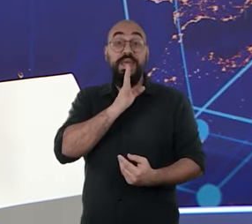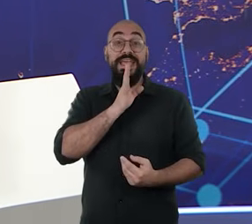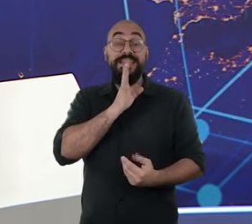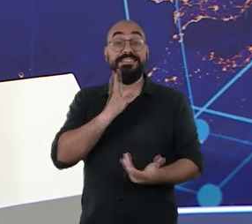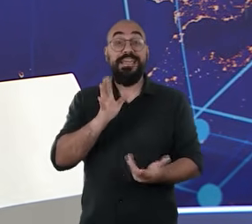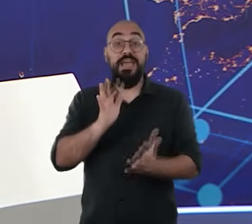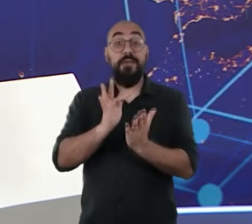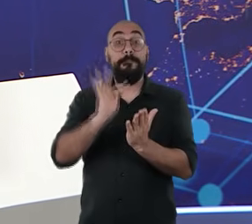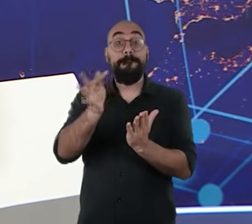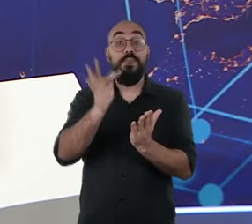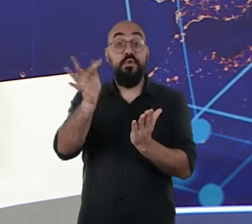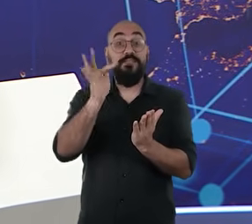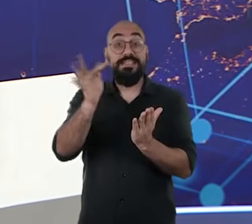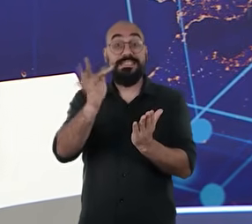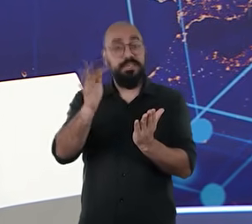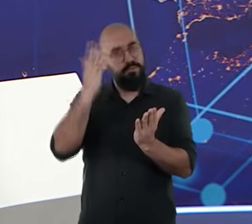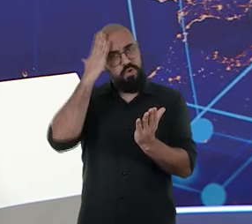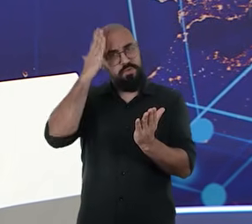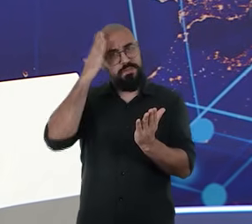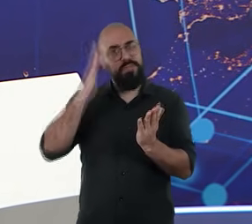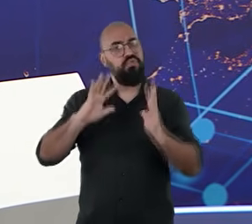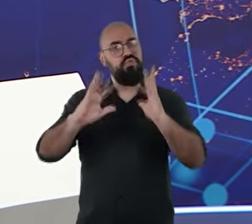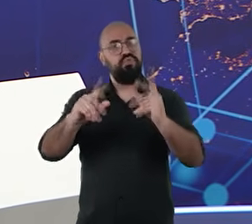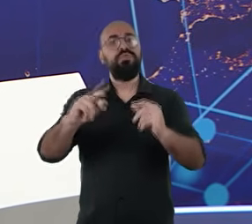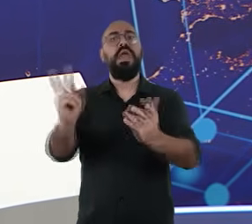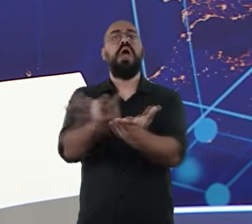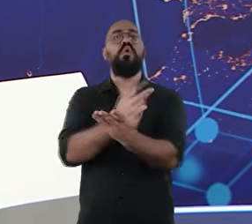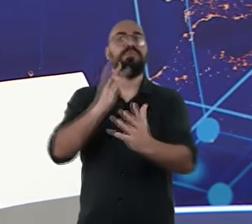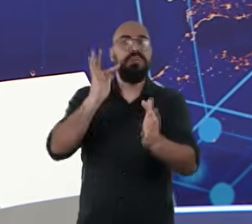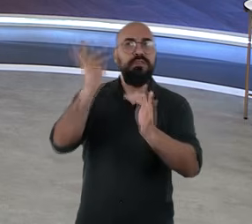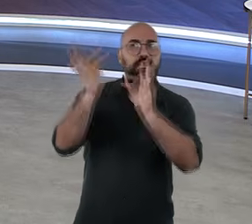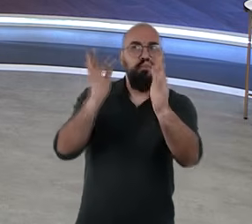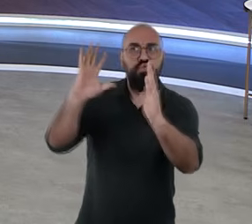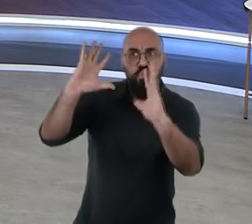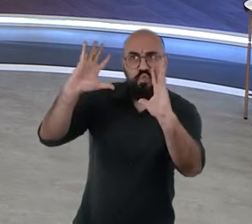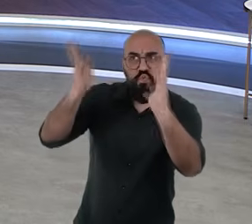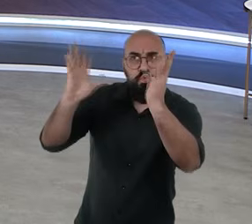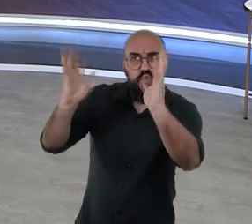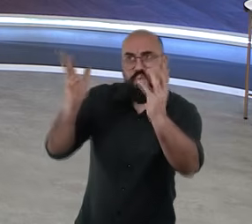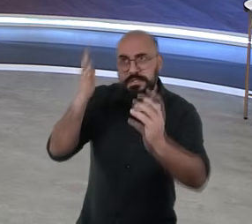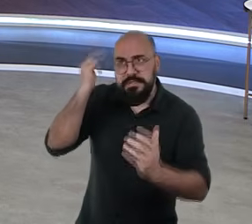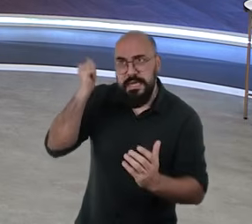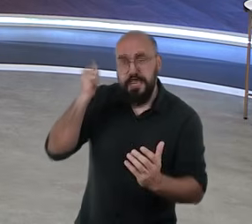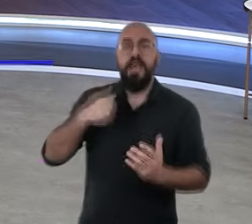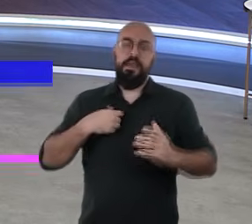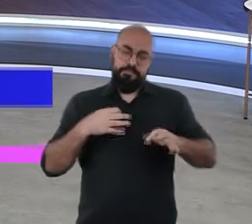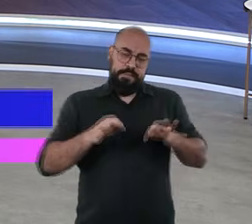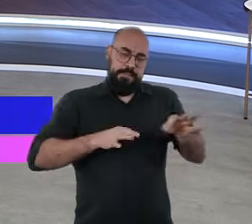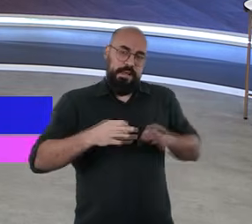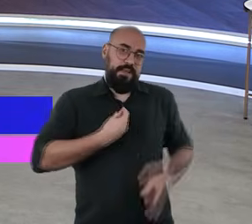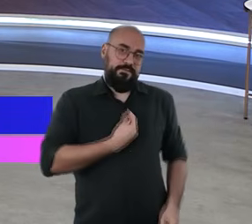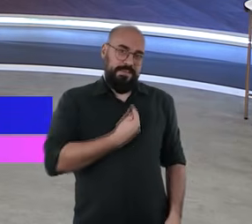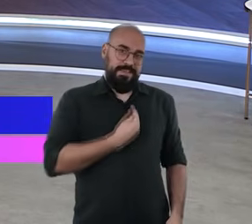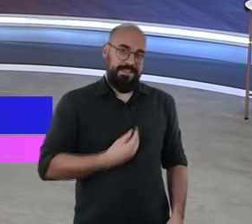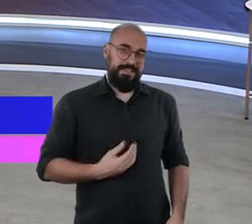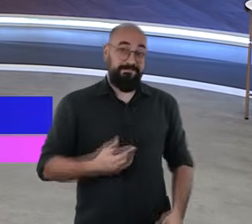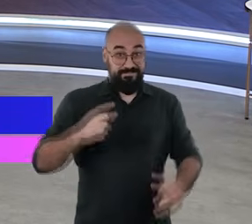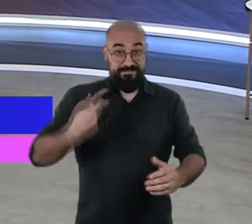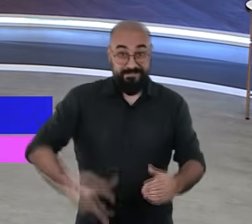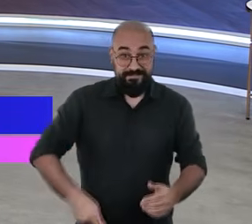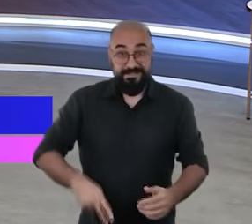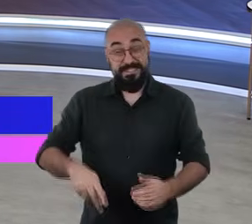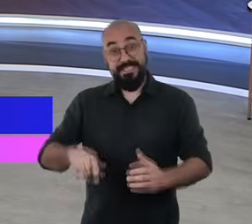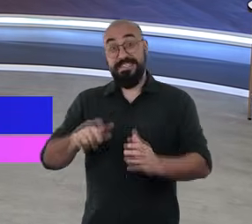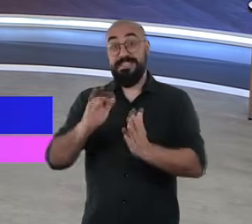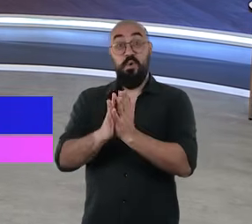sei tudo aquilo que vai acontecer e eu posso me preparar. O nome do programa é Arena do Futuro. A Arena porque